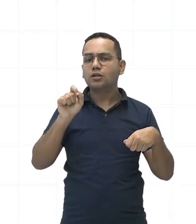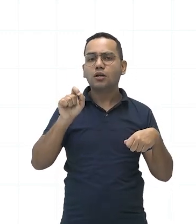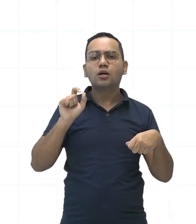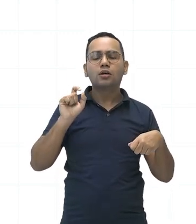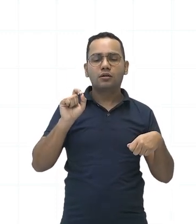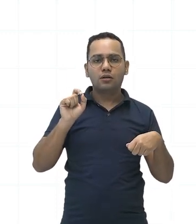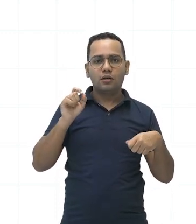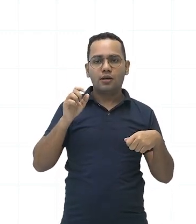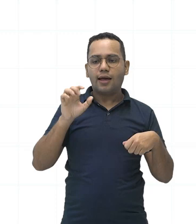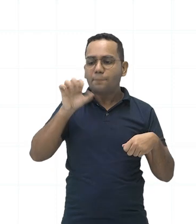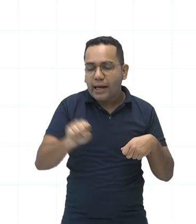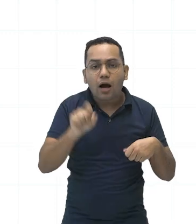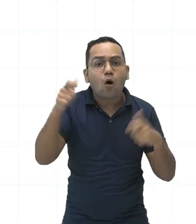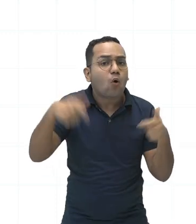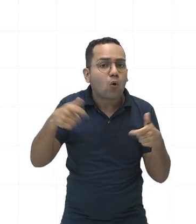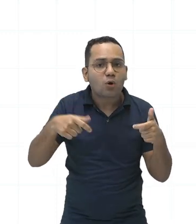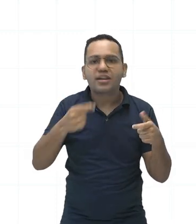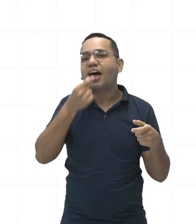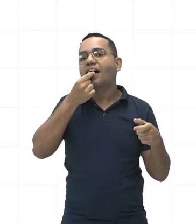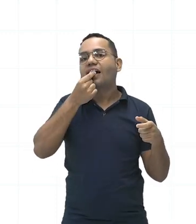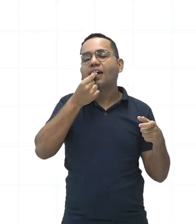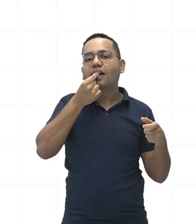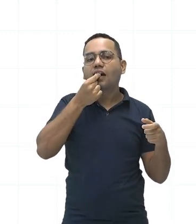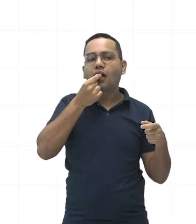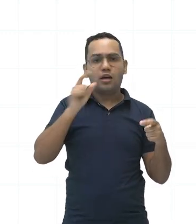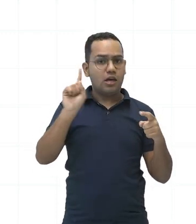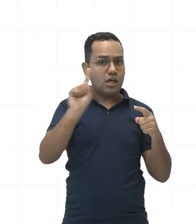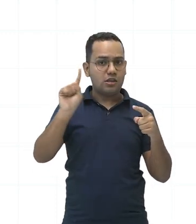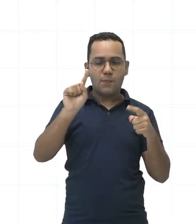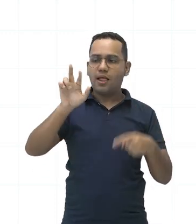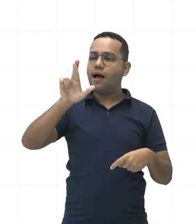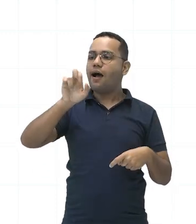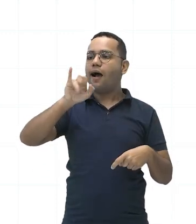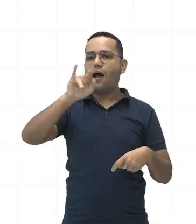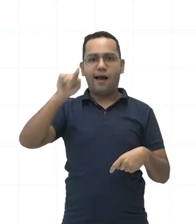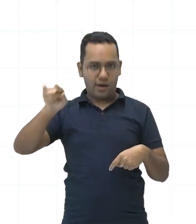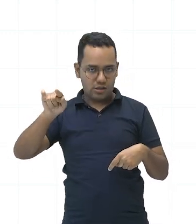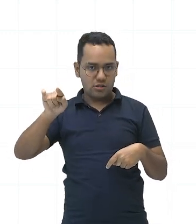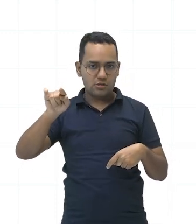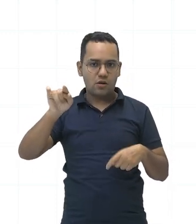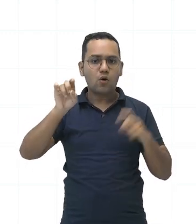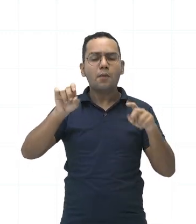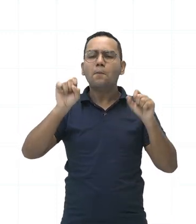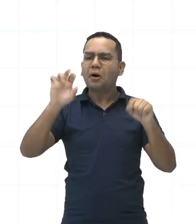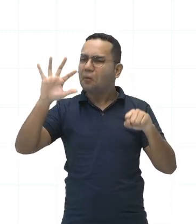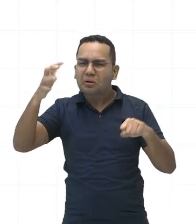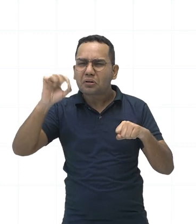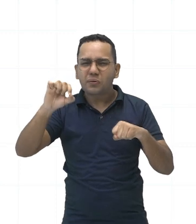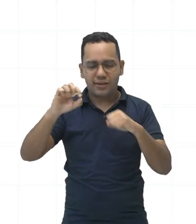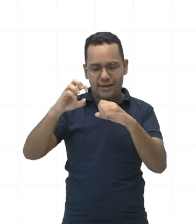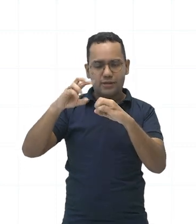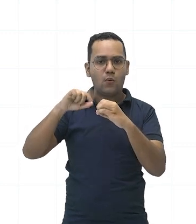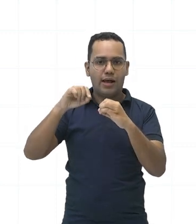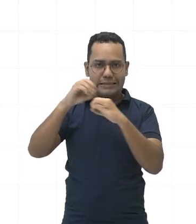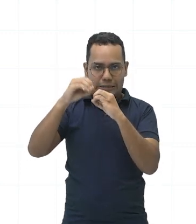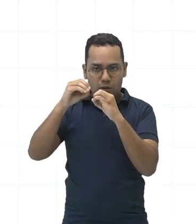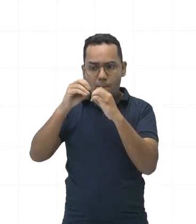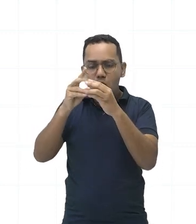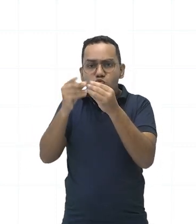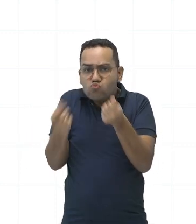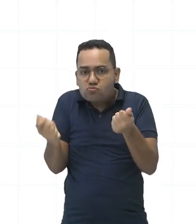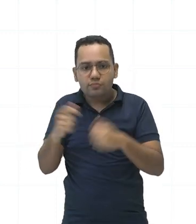você segurar pela raiz, você pode matar ali as células, tá bom? E a terceira, leve a vítima o mais